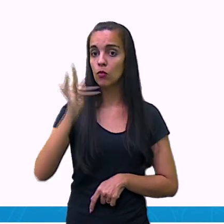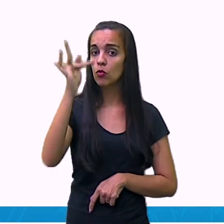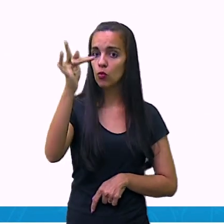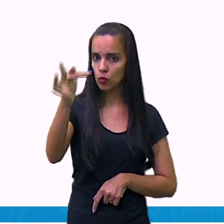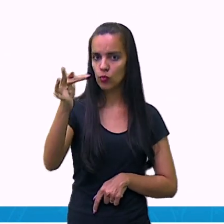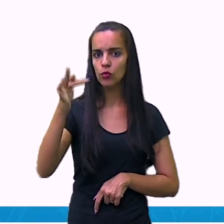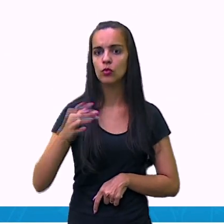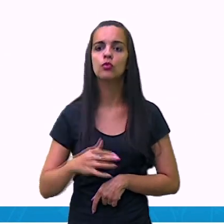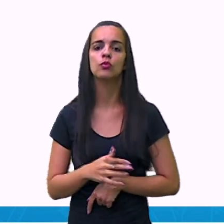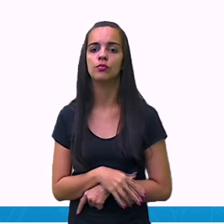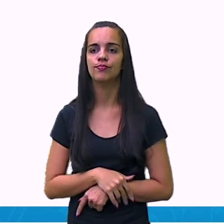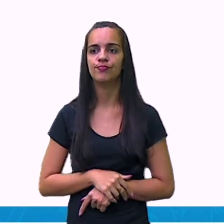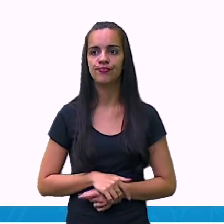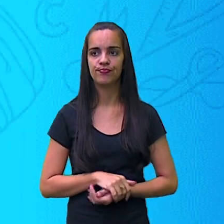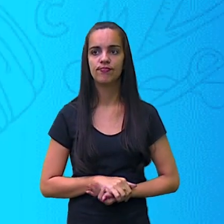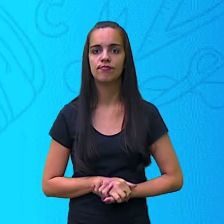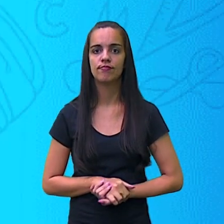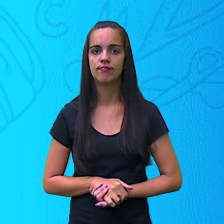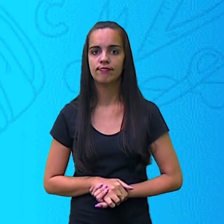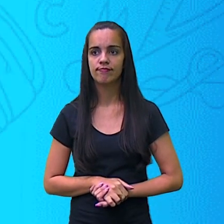vai acontecer ainda.